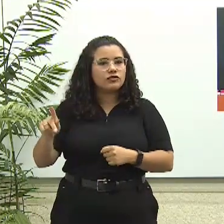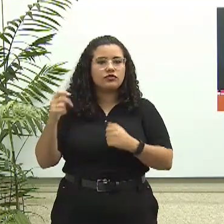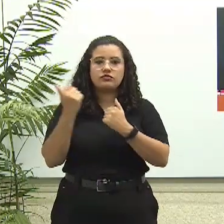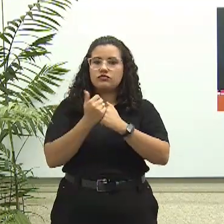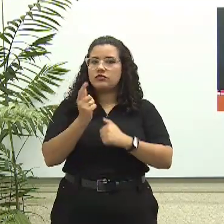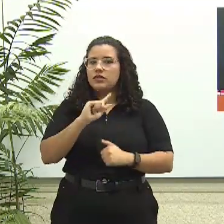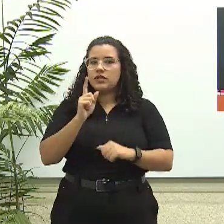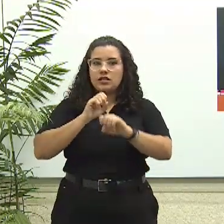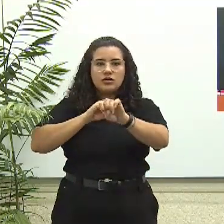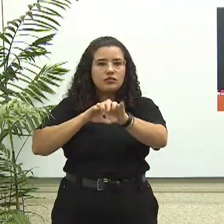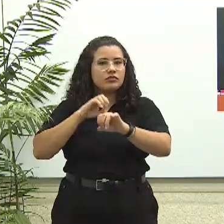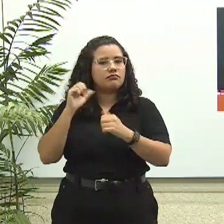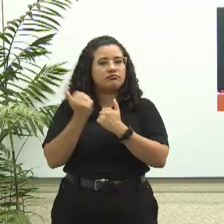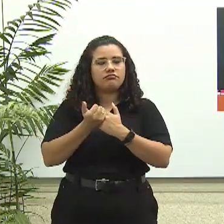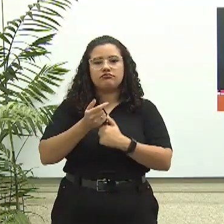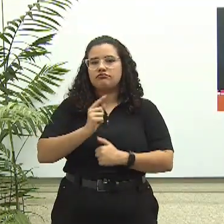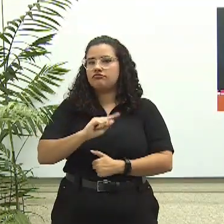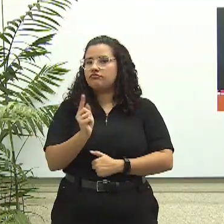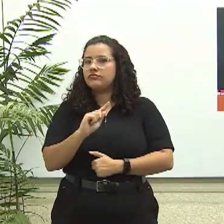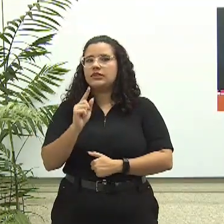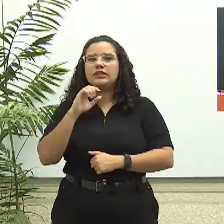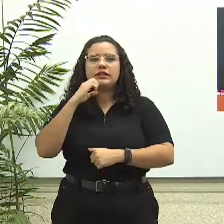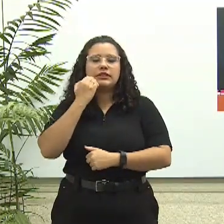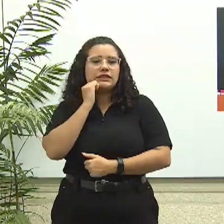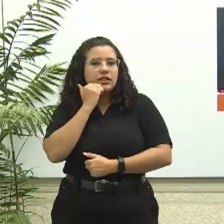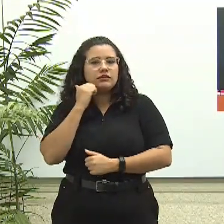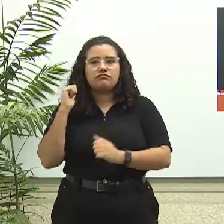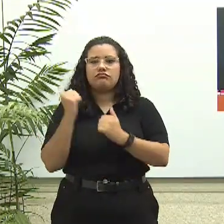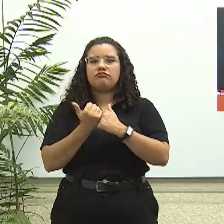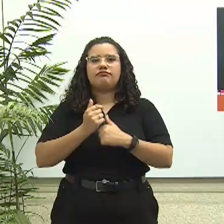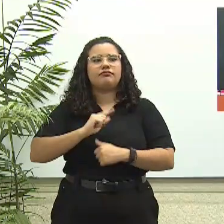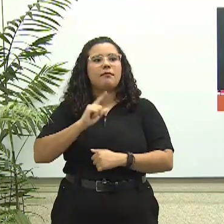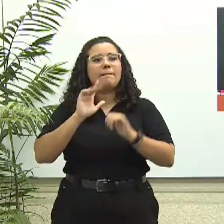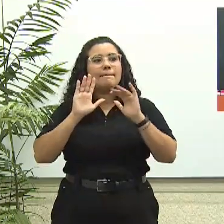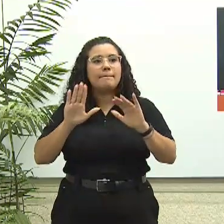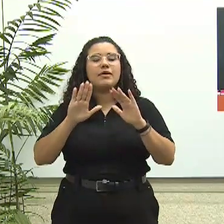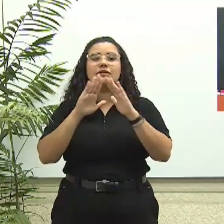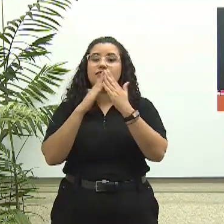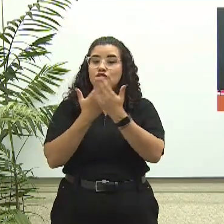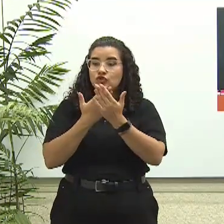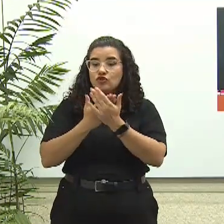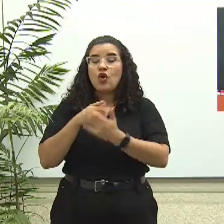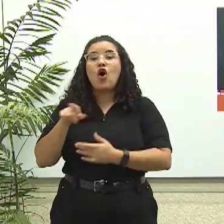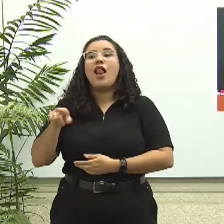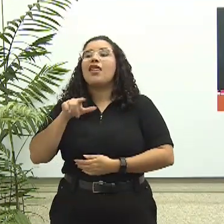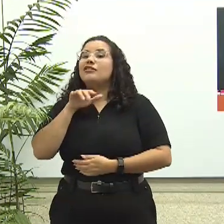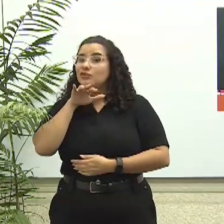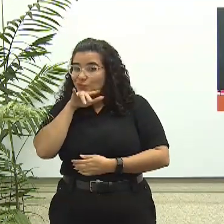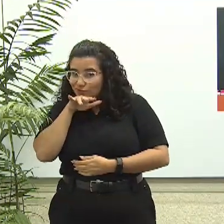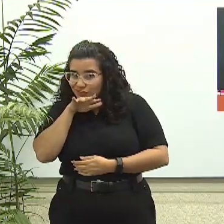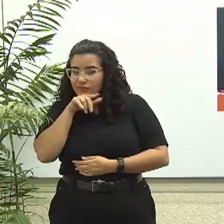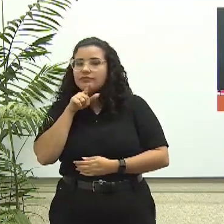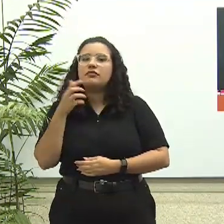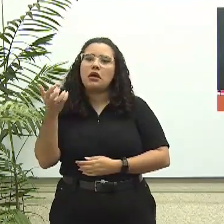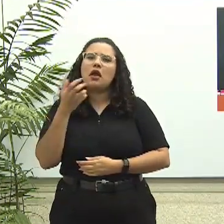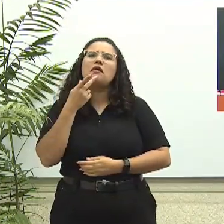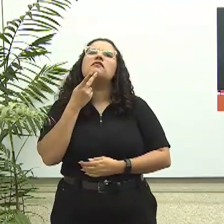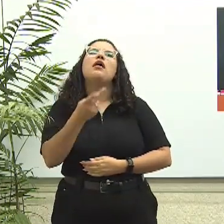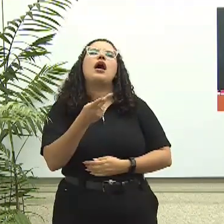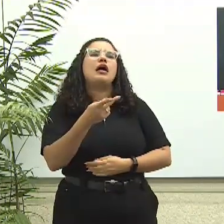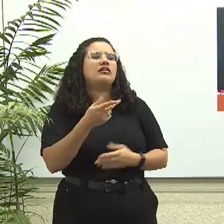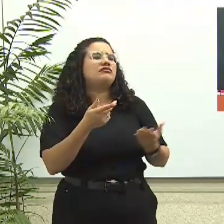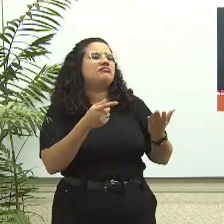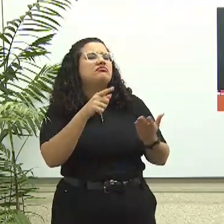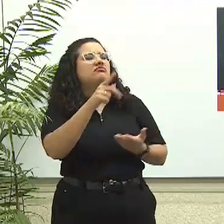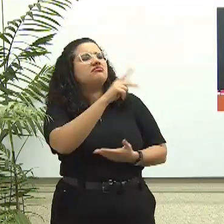a Educadora não o cientista mas as escolas ruins vão querer dizer sim esse